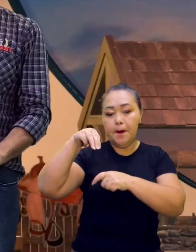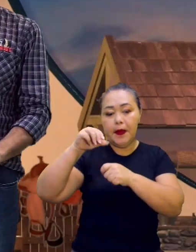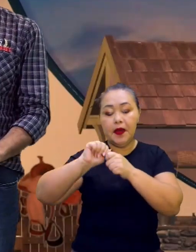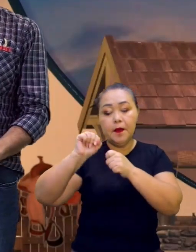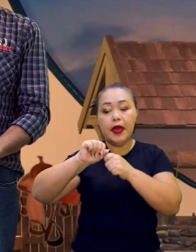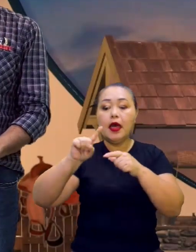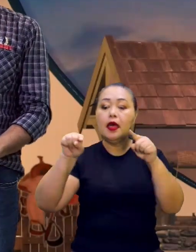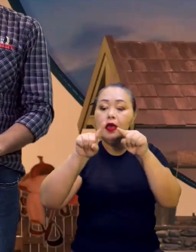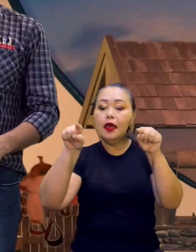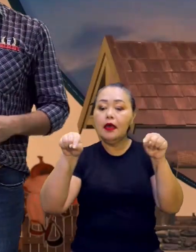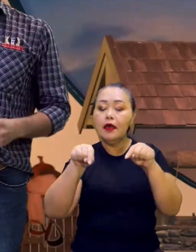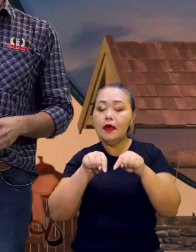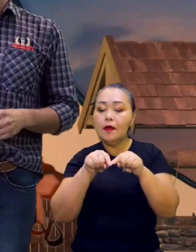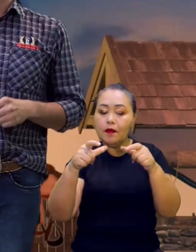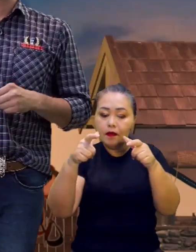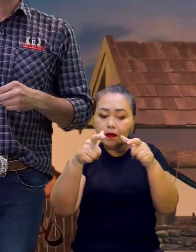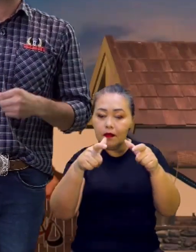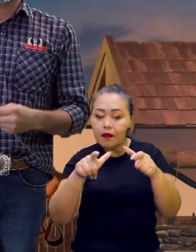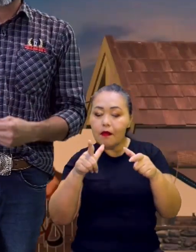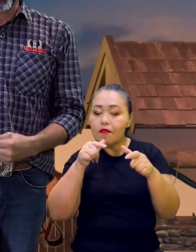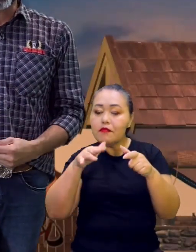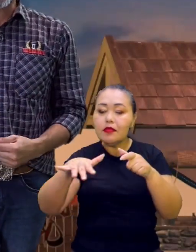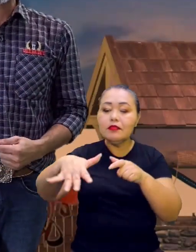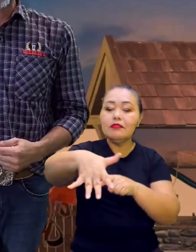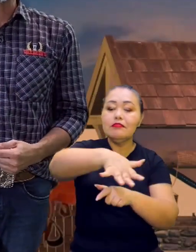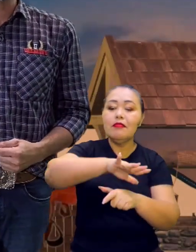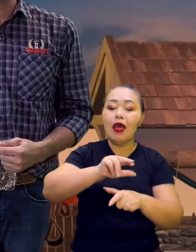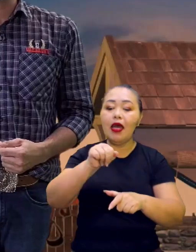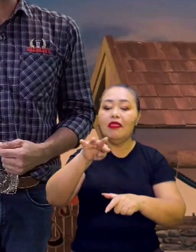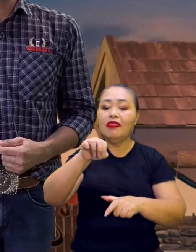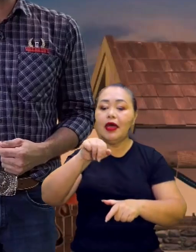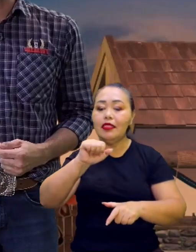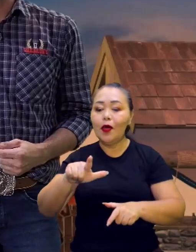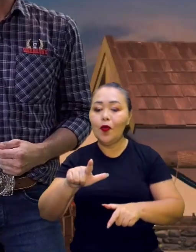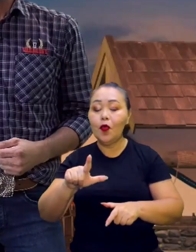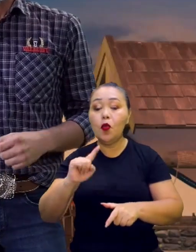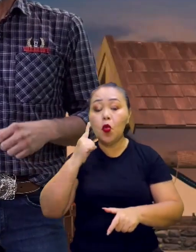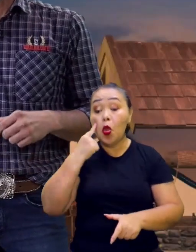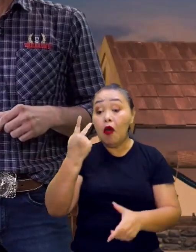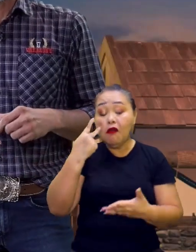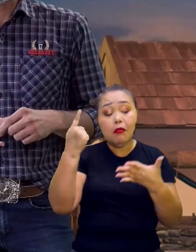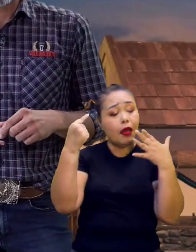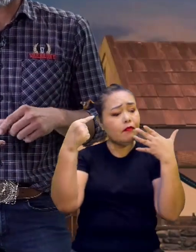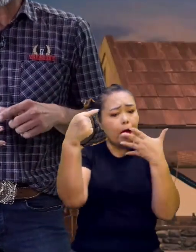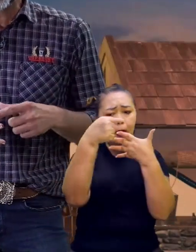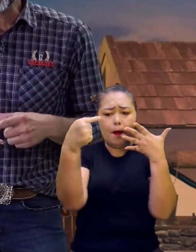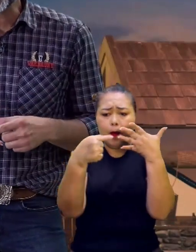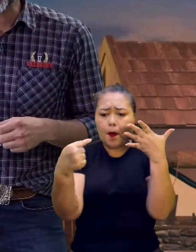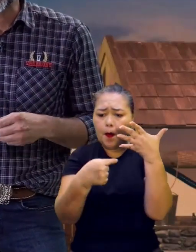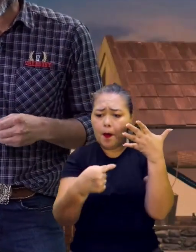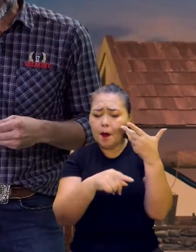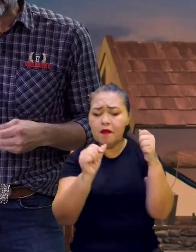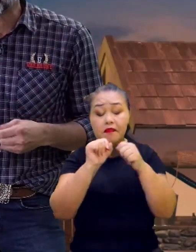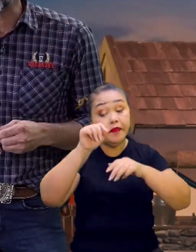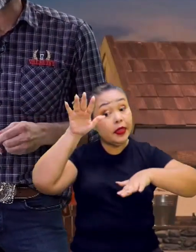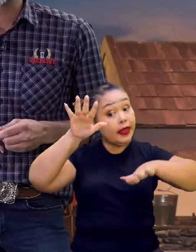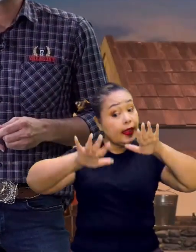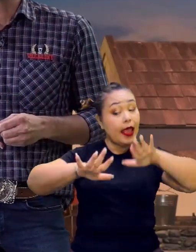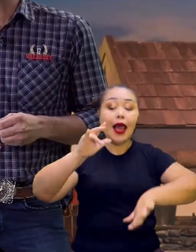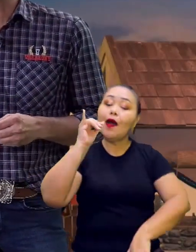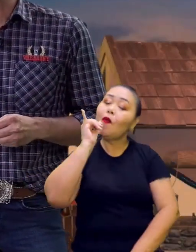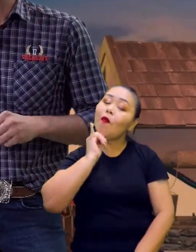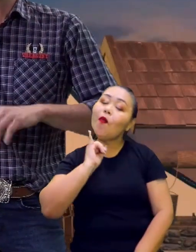Professor, nós vimos as propriedades desses biomas, alguns